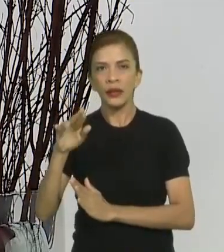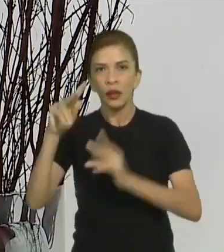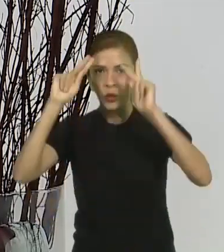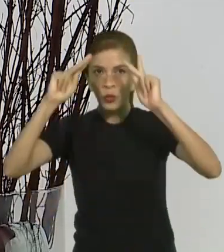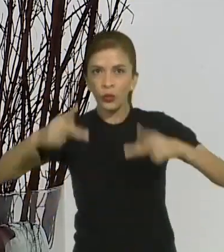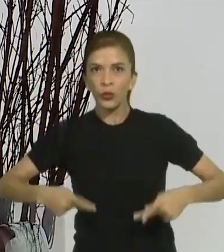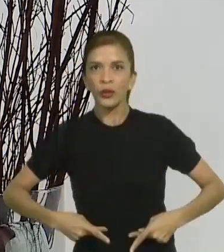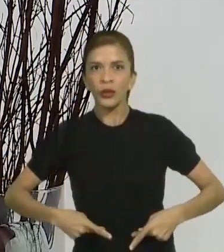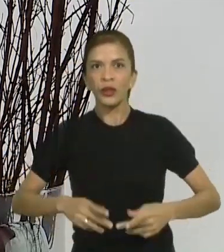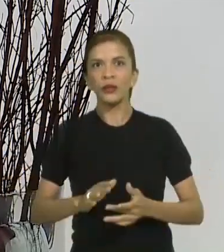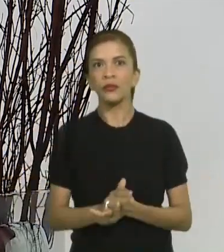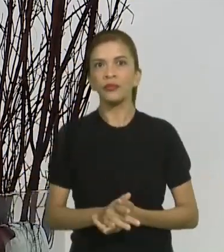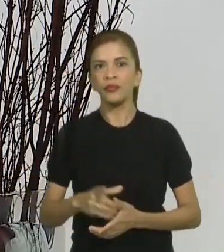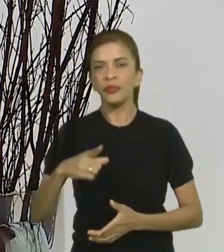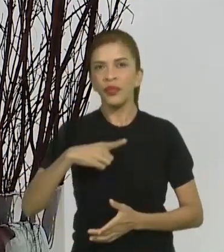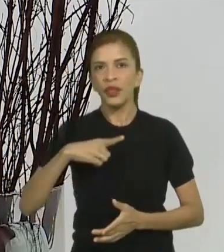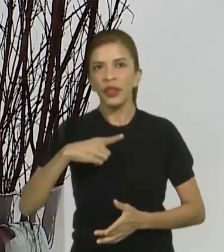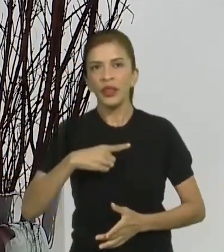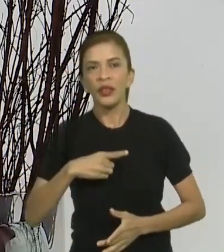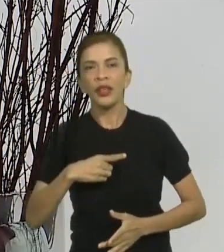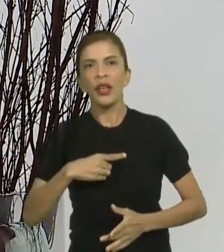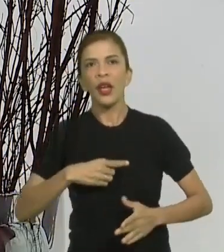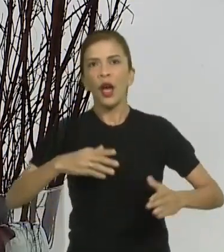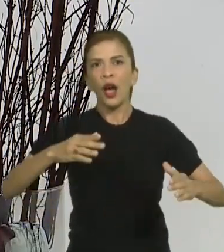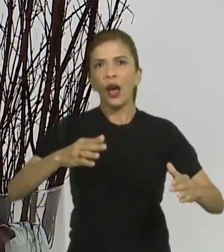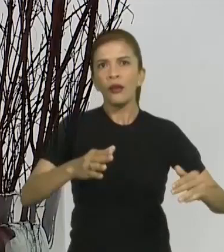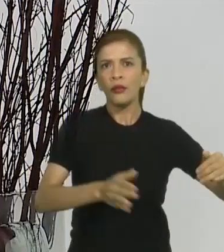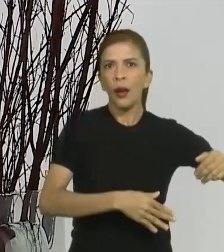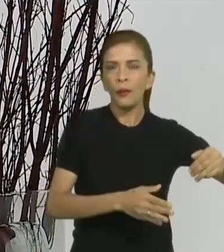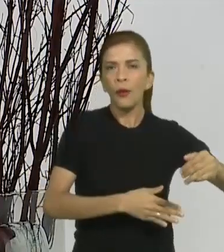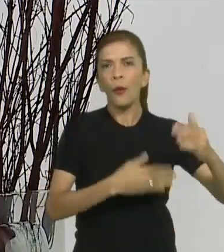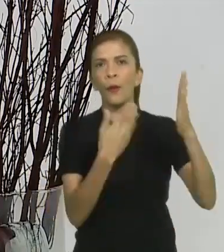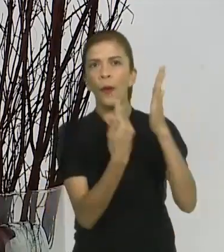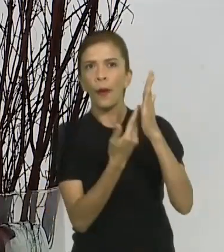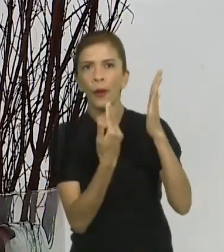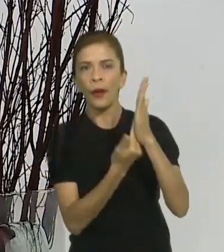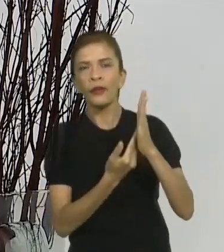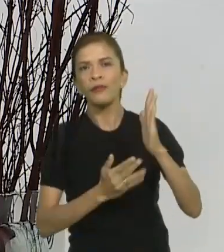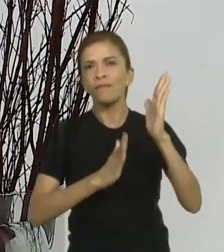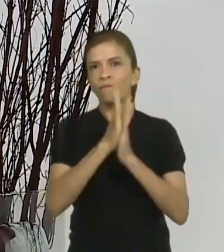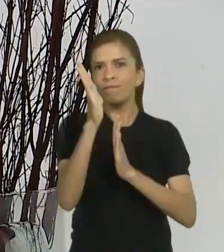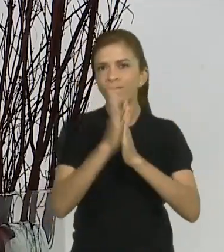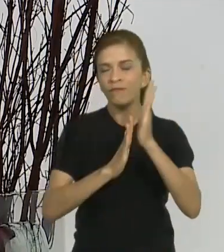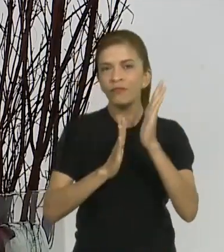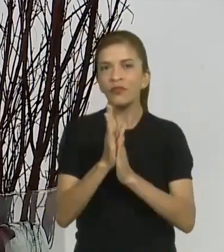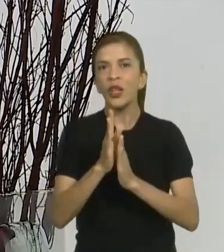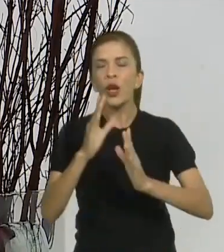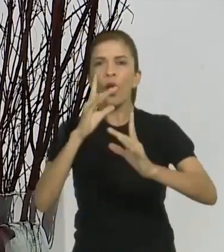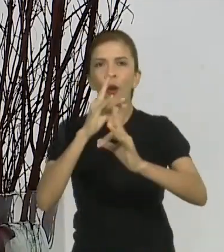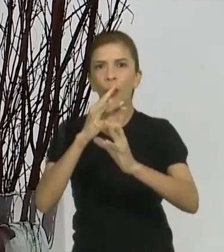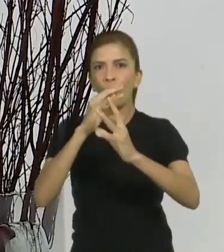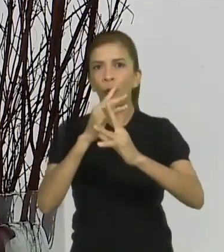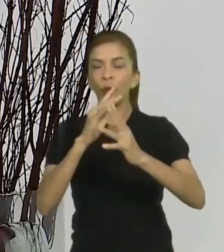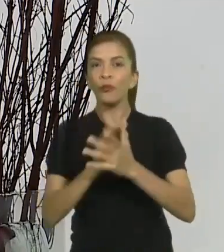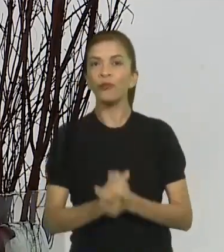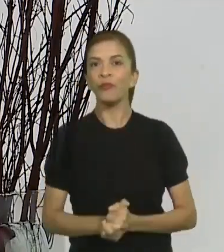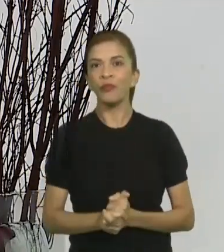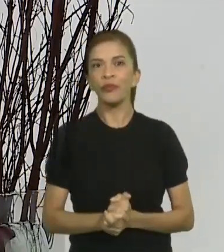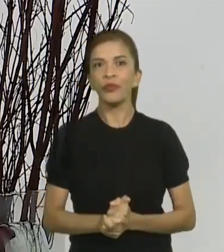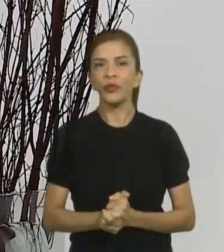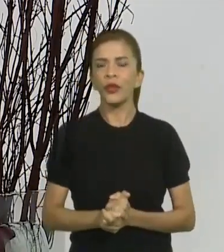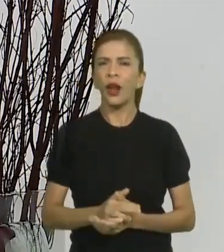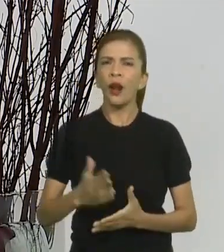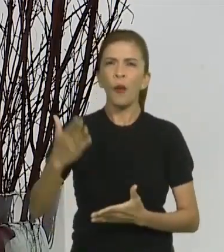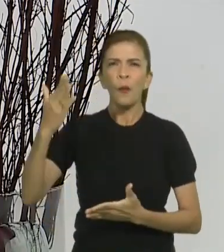tem sotaques, baixadas, zabumba, costa de mão, matraca e orquestra. E olha só,